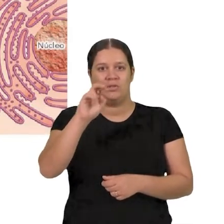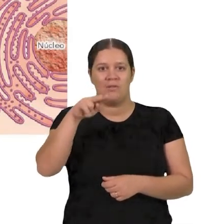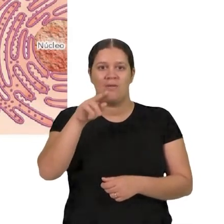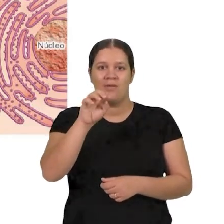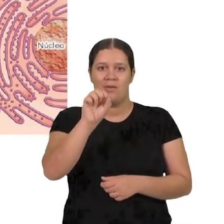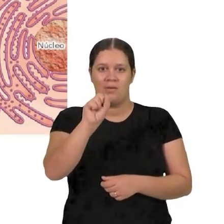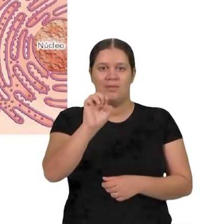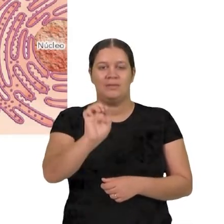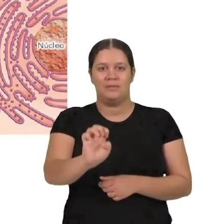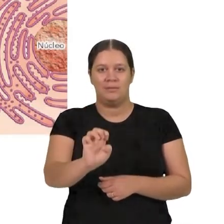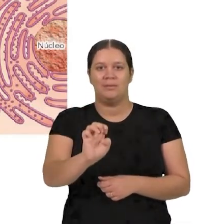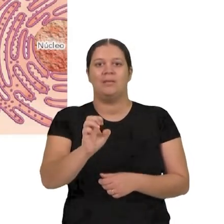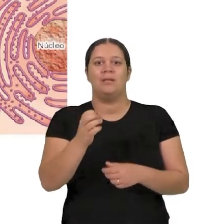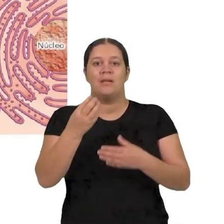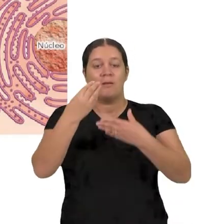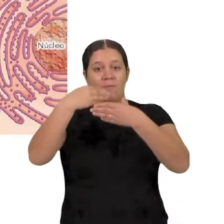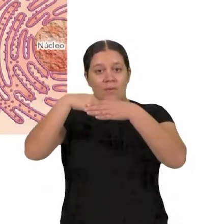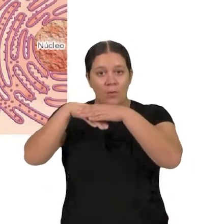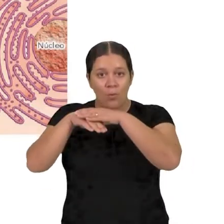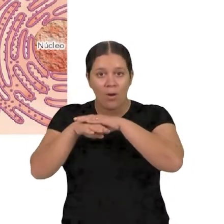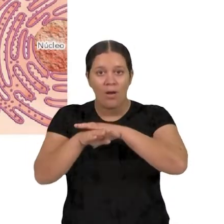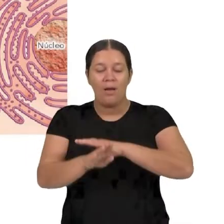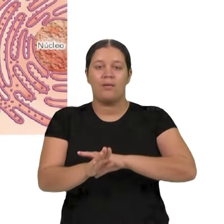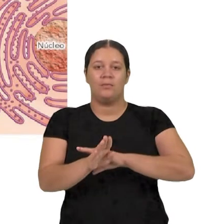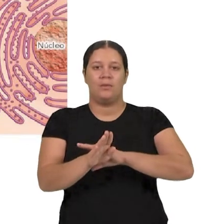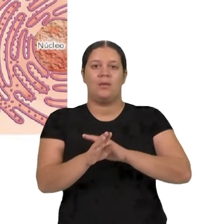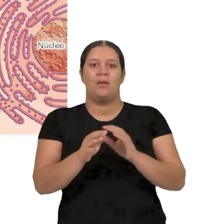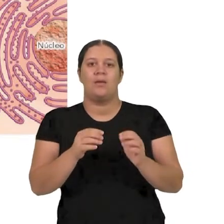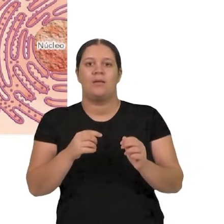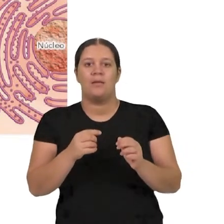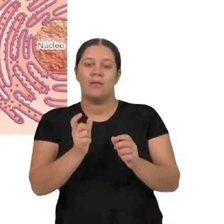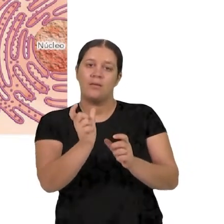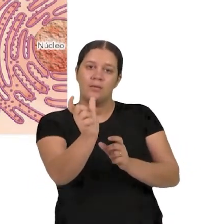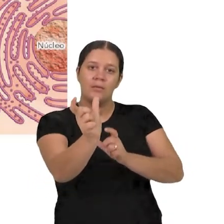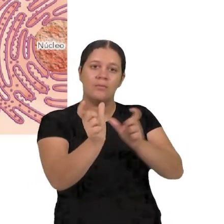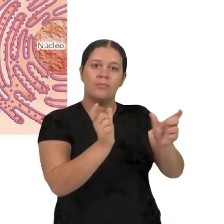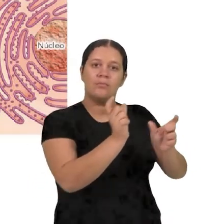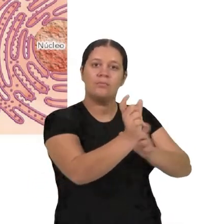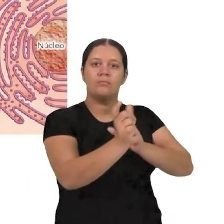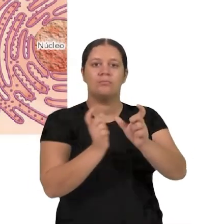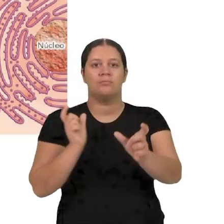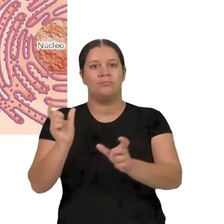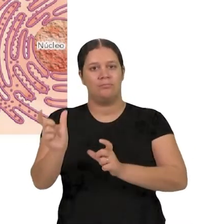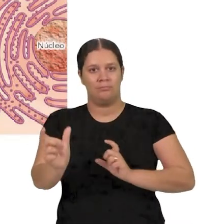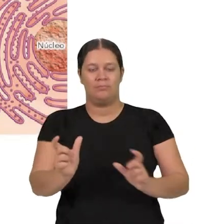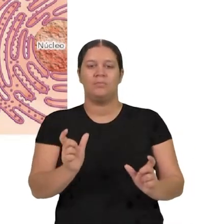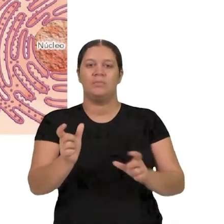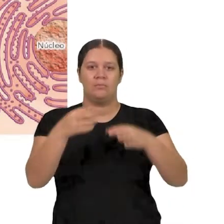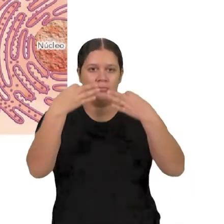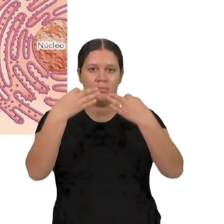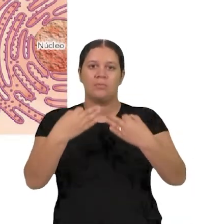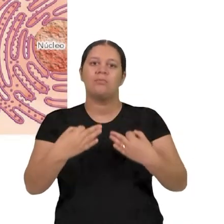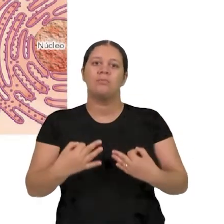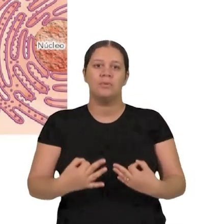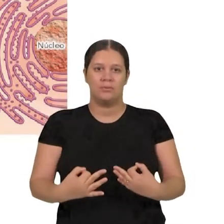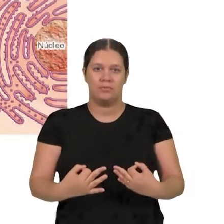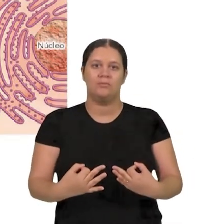produzido e reservado, empacotar e destinar esse material para os pontos que tem que